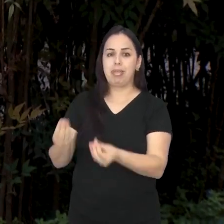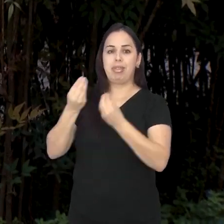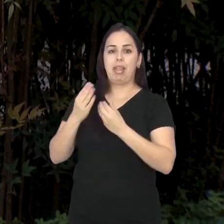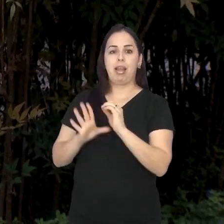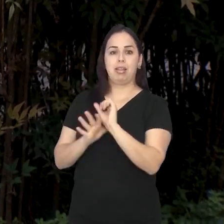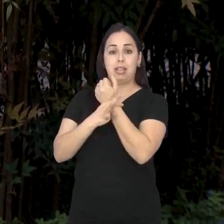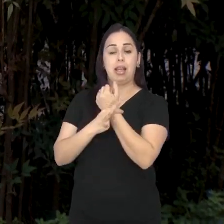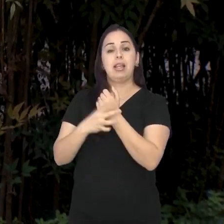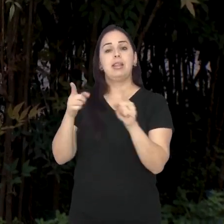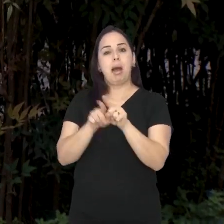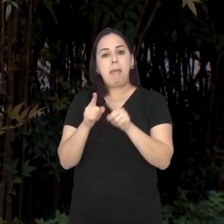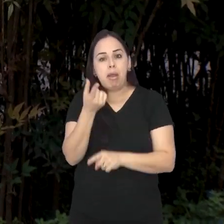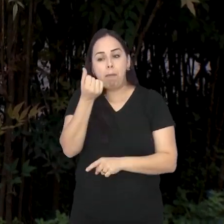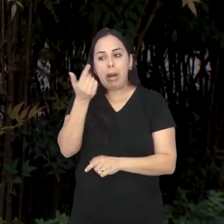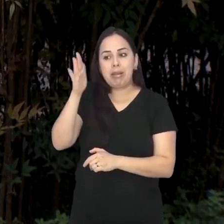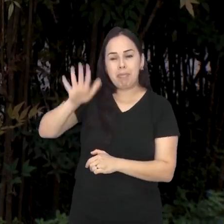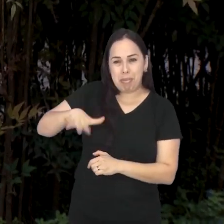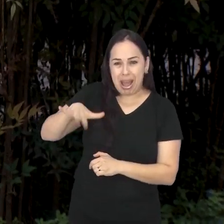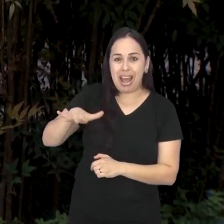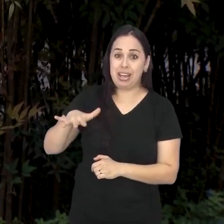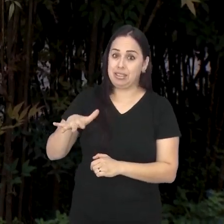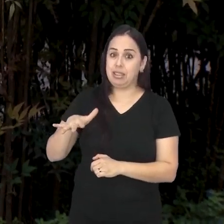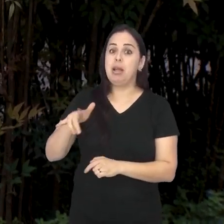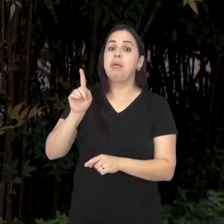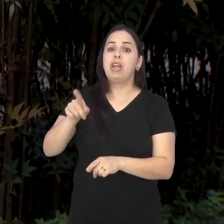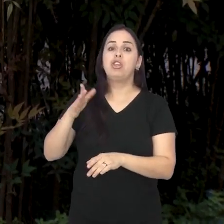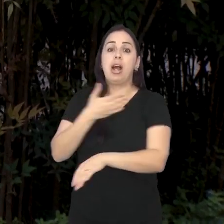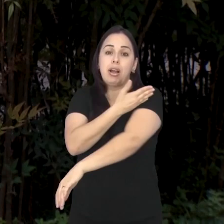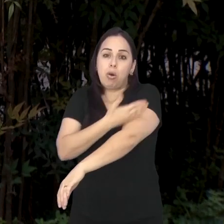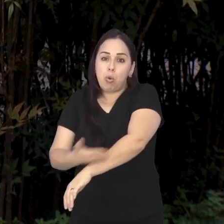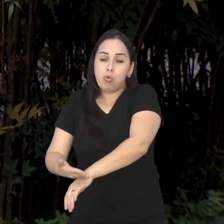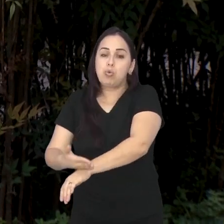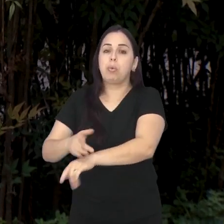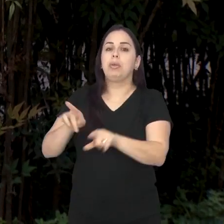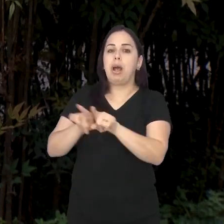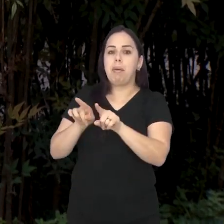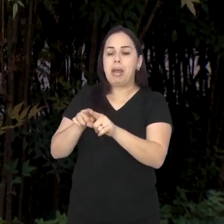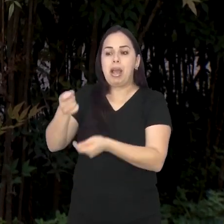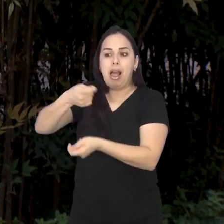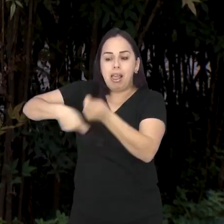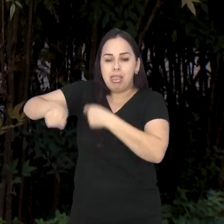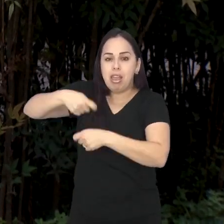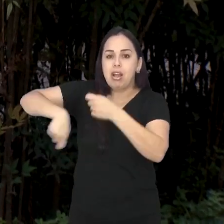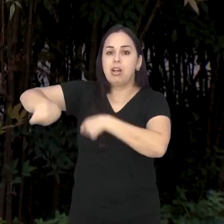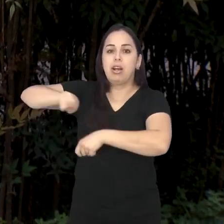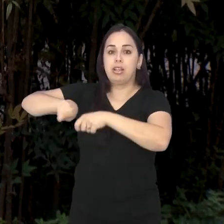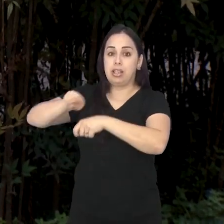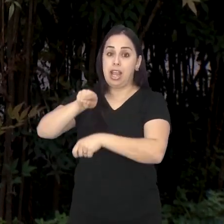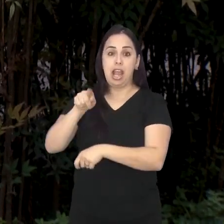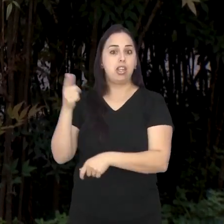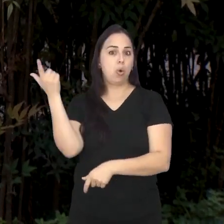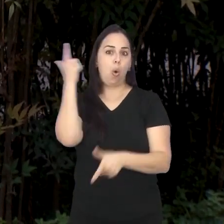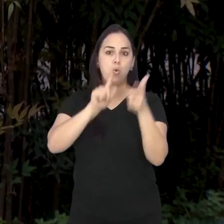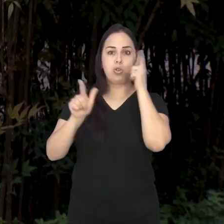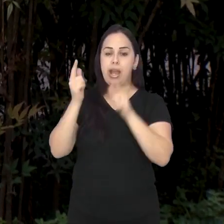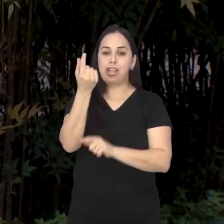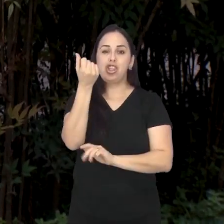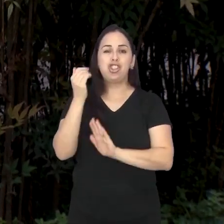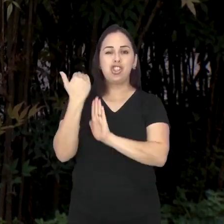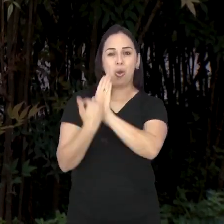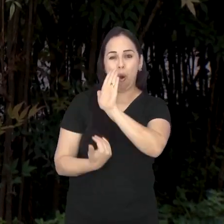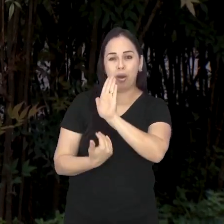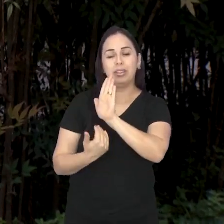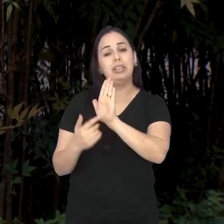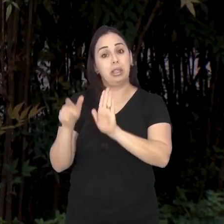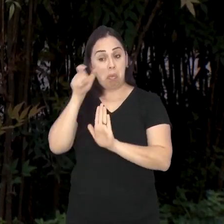você vai conseguir às vezes preços melhores com agências de viagens, por eles já estarem no mercado. Eles têm algumas negociações que só eles conseguem,